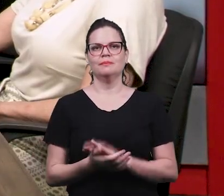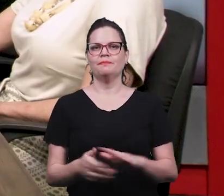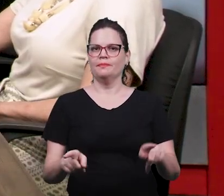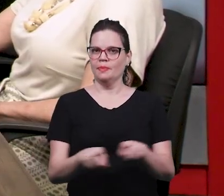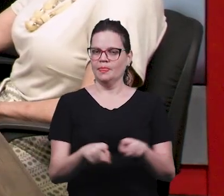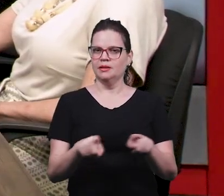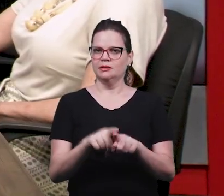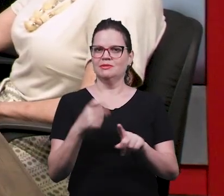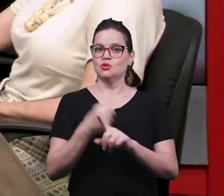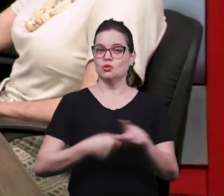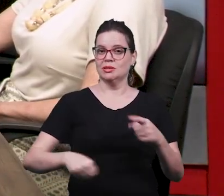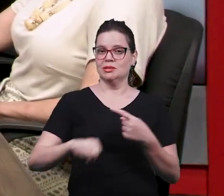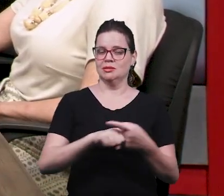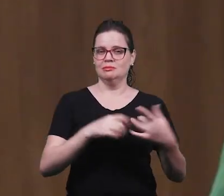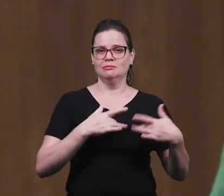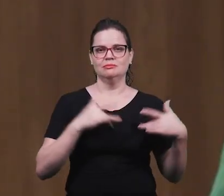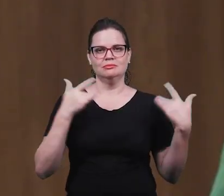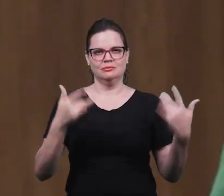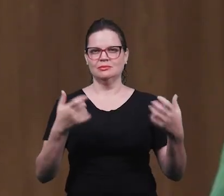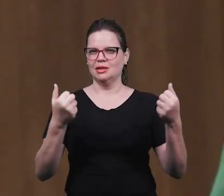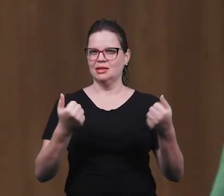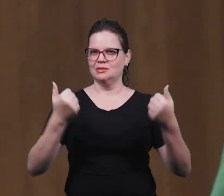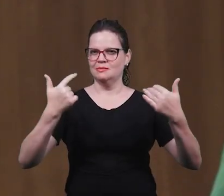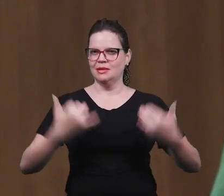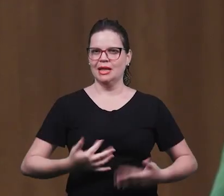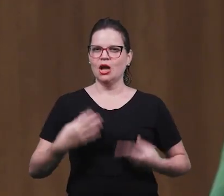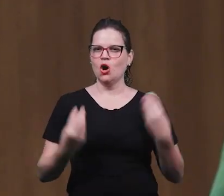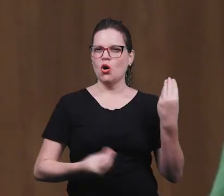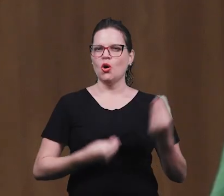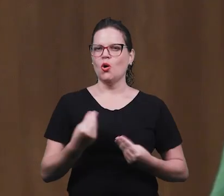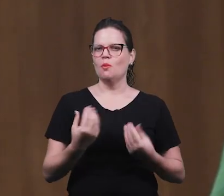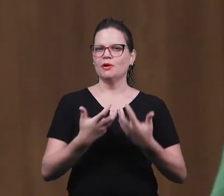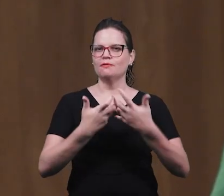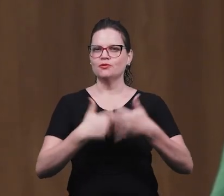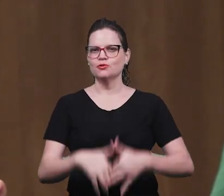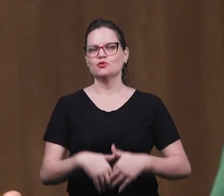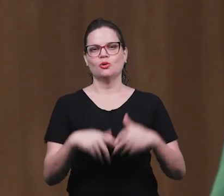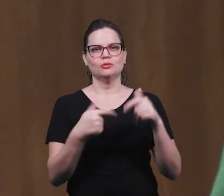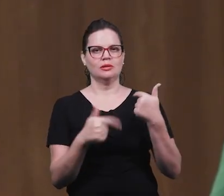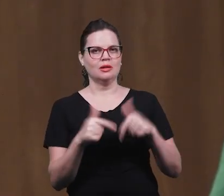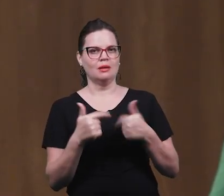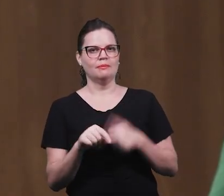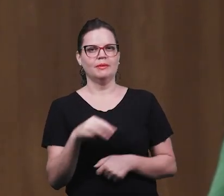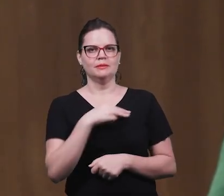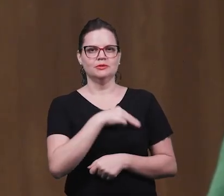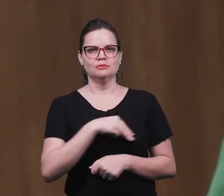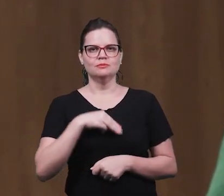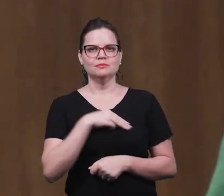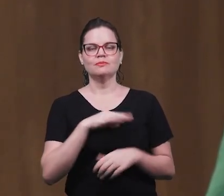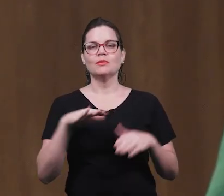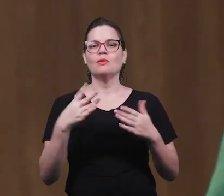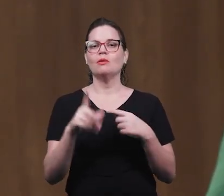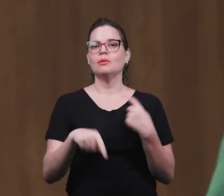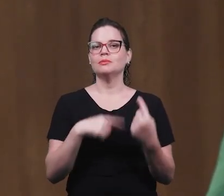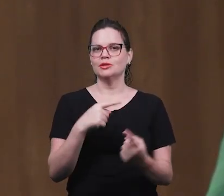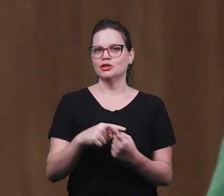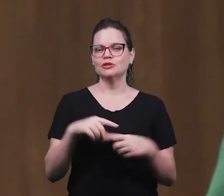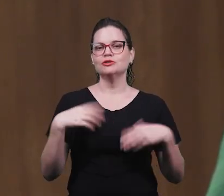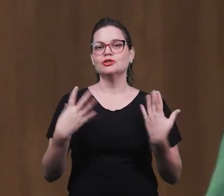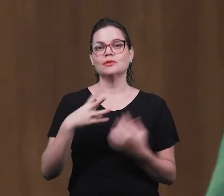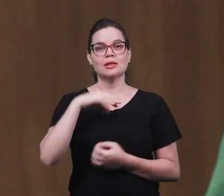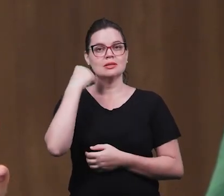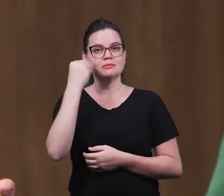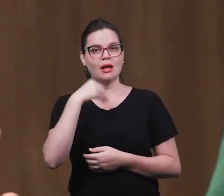trabalho social, né, David? Vamos falar um pouquinho desse trabalho, como que ele acontece, qual o objetivo dele,